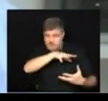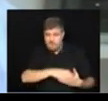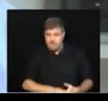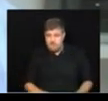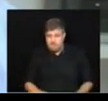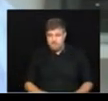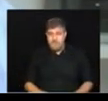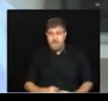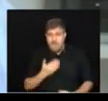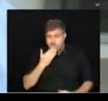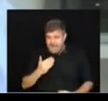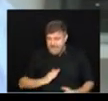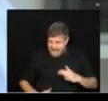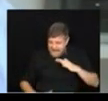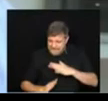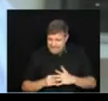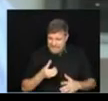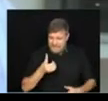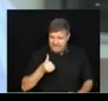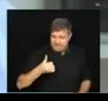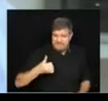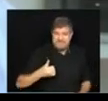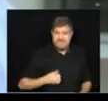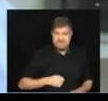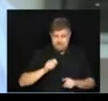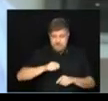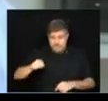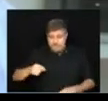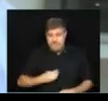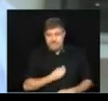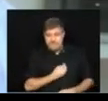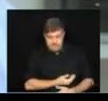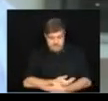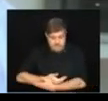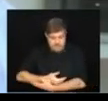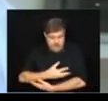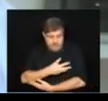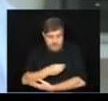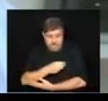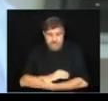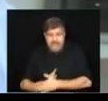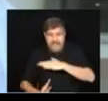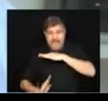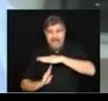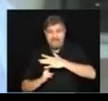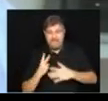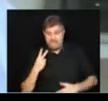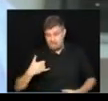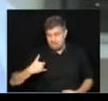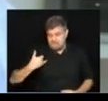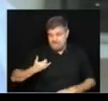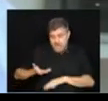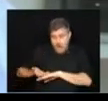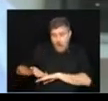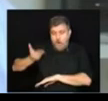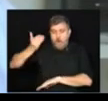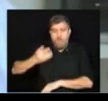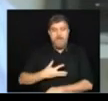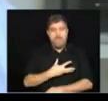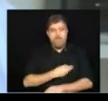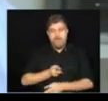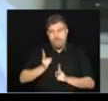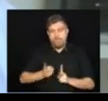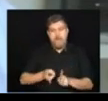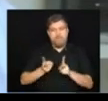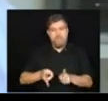o sexto mês de vida e depois, pelo menos, até os dois primeiros anos de vida ou mais. E a orientação